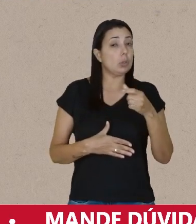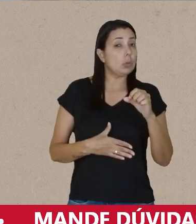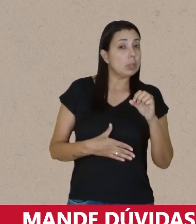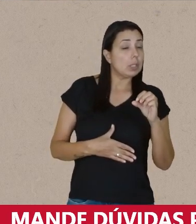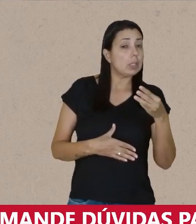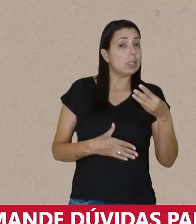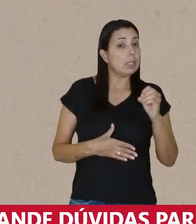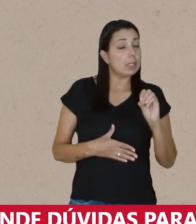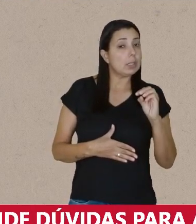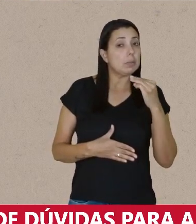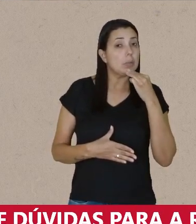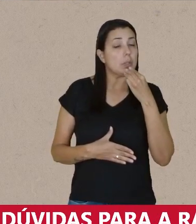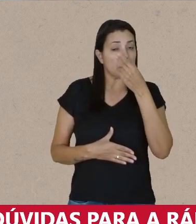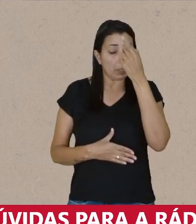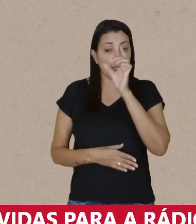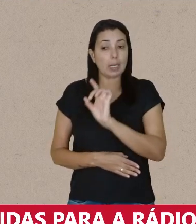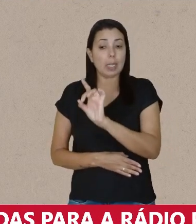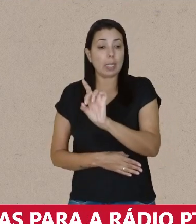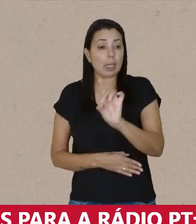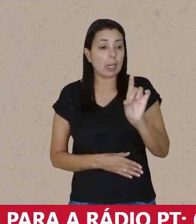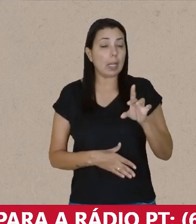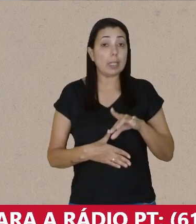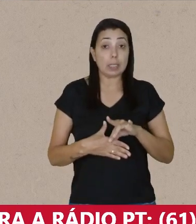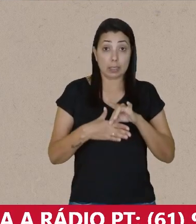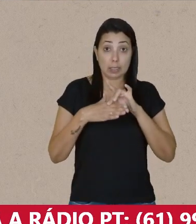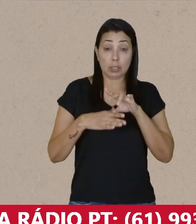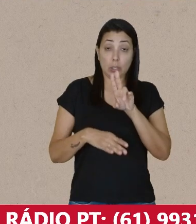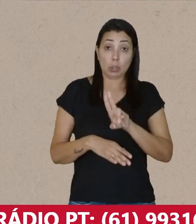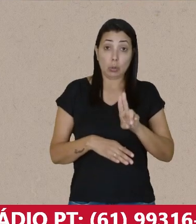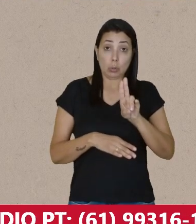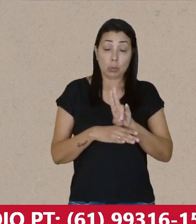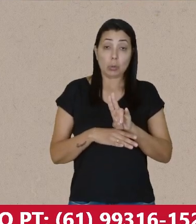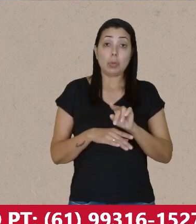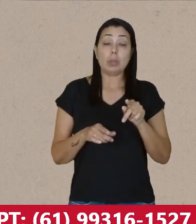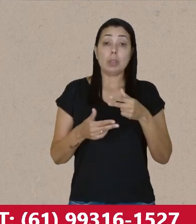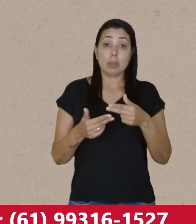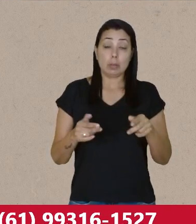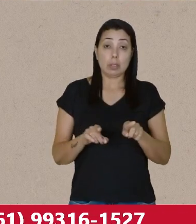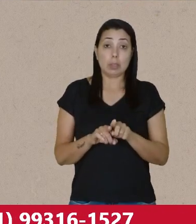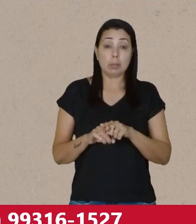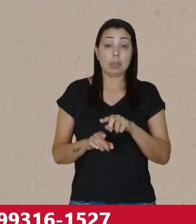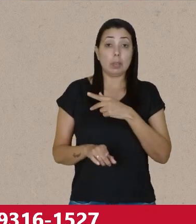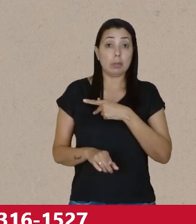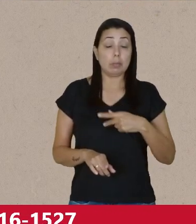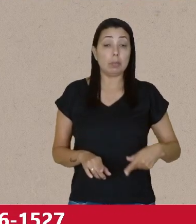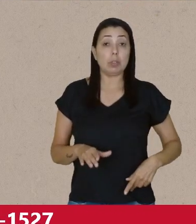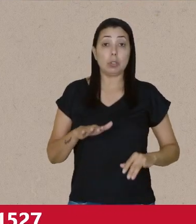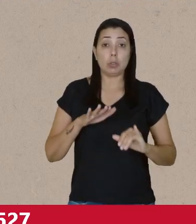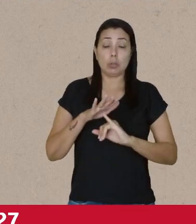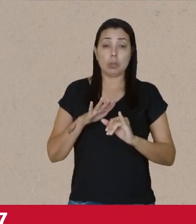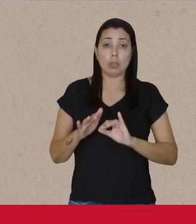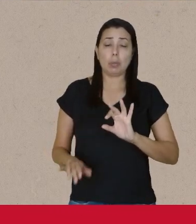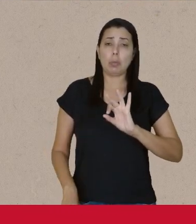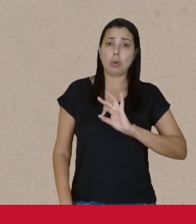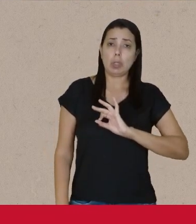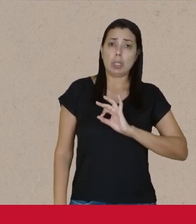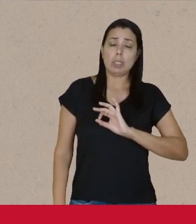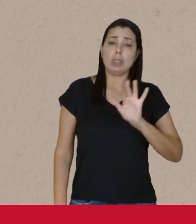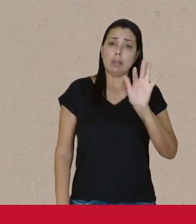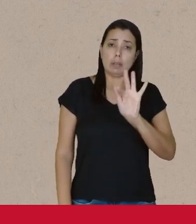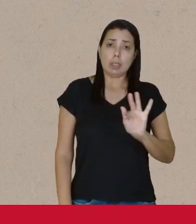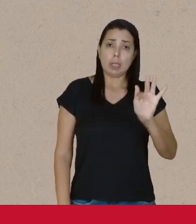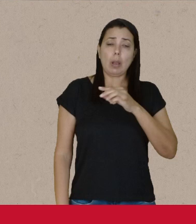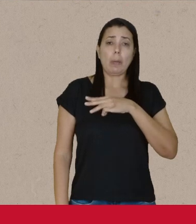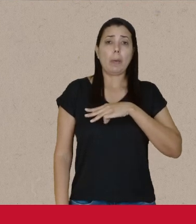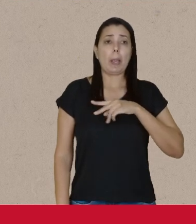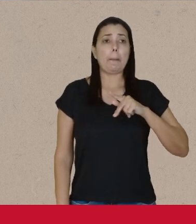300 milhões para cada parlamentar, para cada líder, e o uso da máquina pública e das instituições, Polícia Federal, Ministério Público,